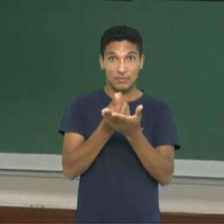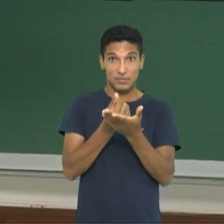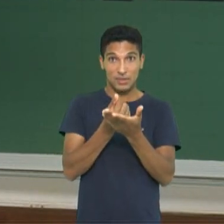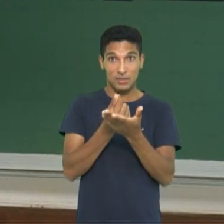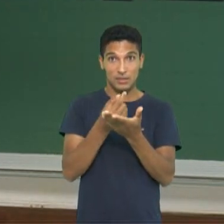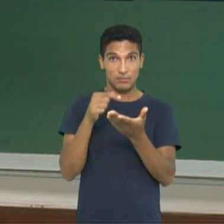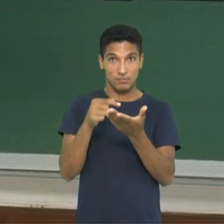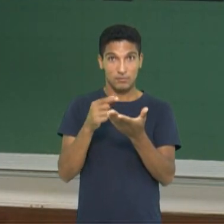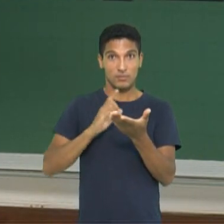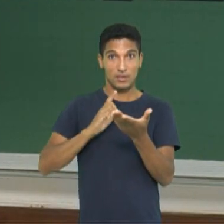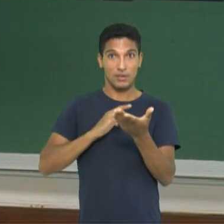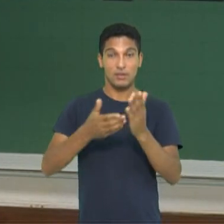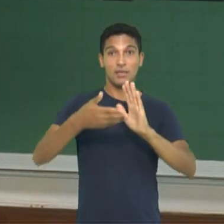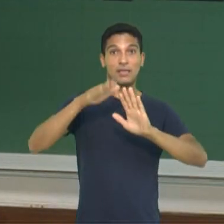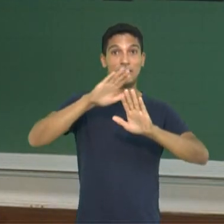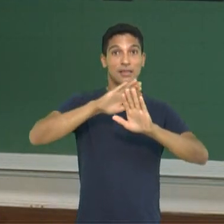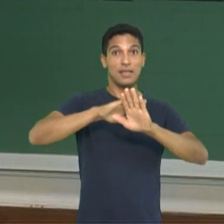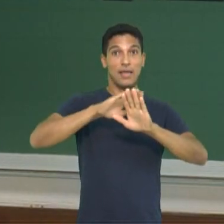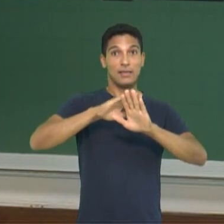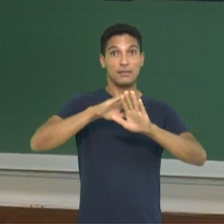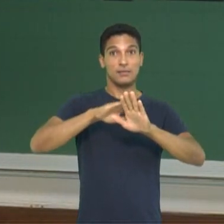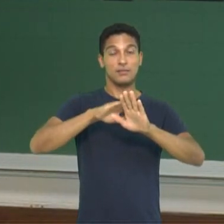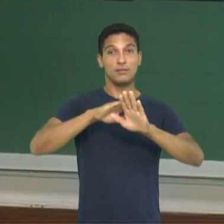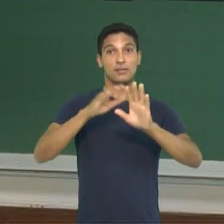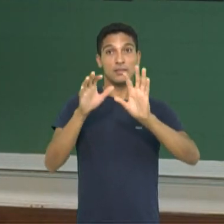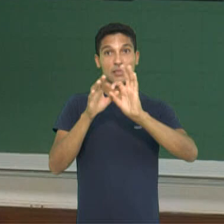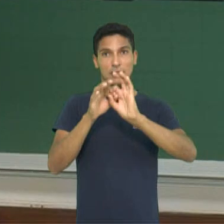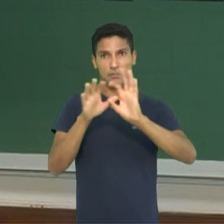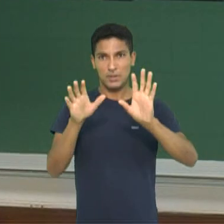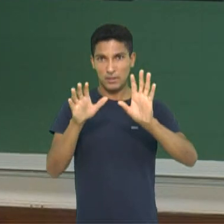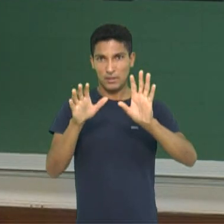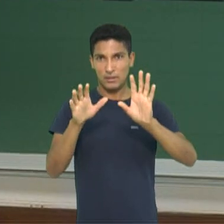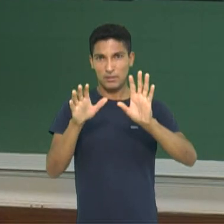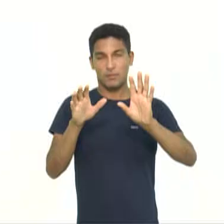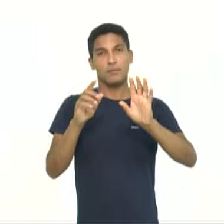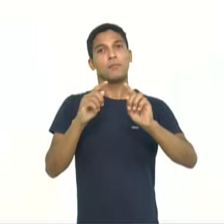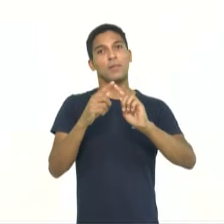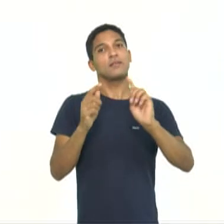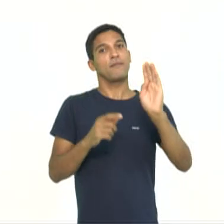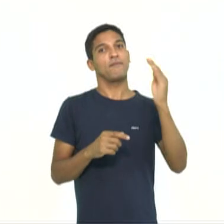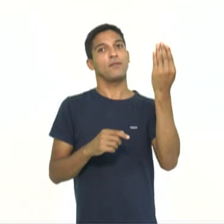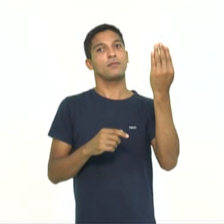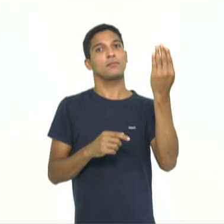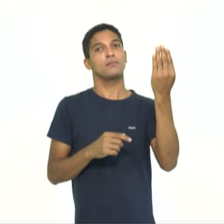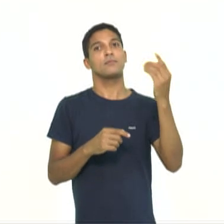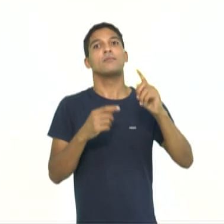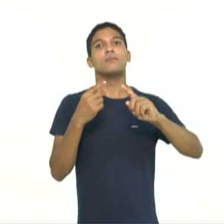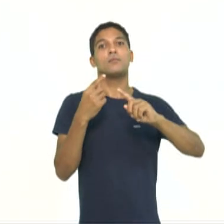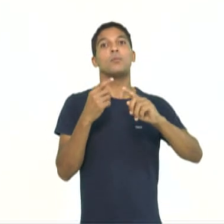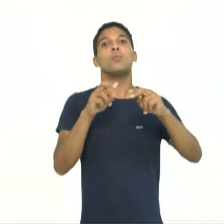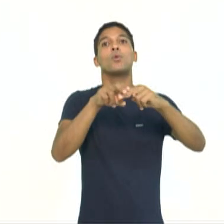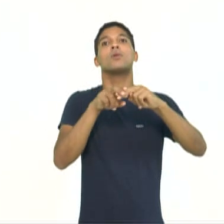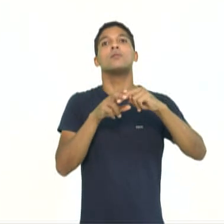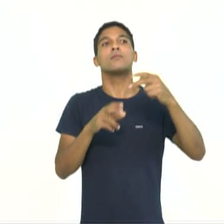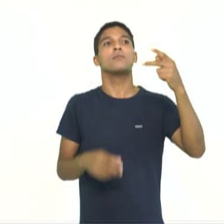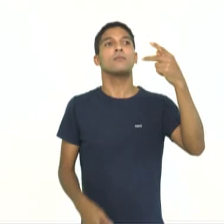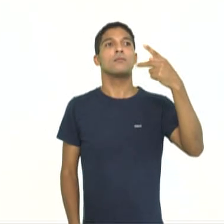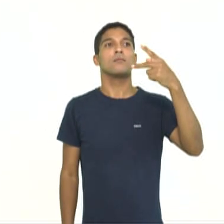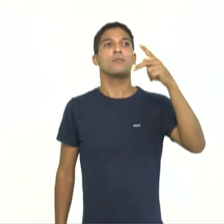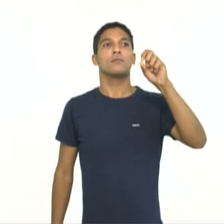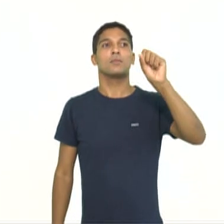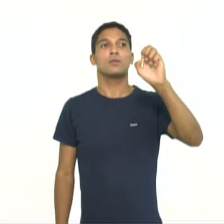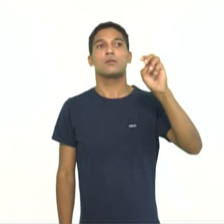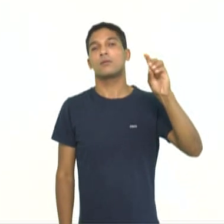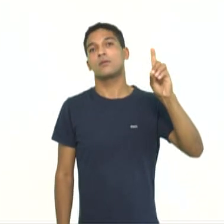uma falsa liberdade. Por isso, pseudo-liberdade. Então, para que o capitalismo, né, e essa sociedade